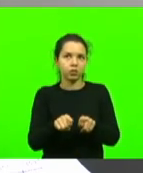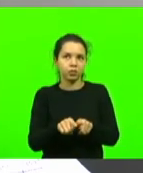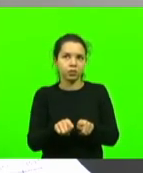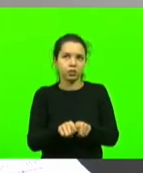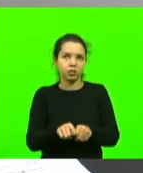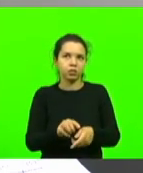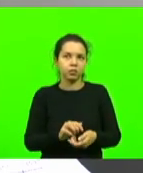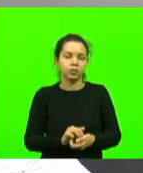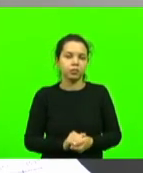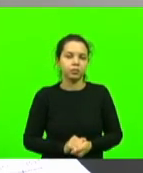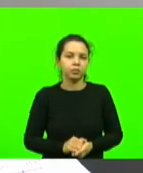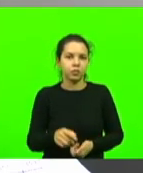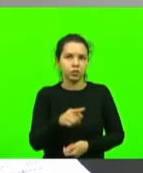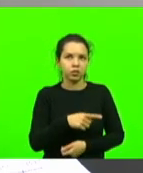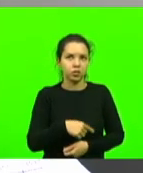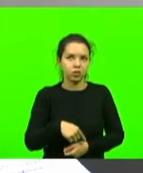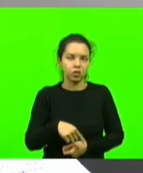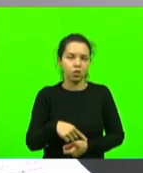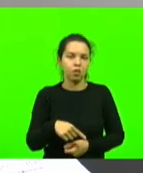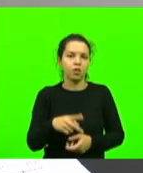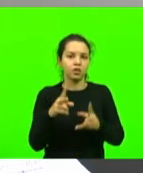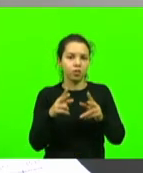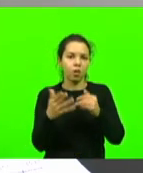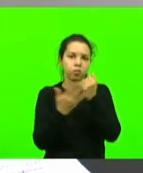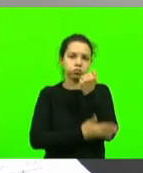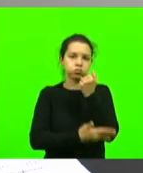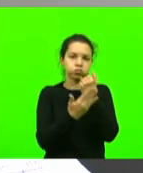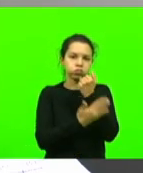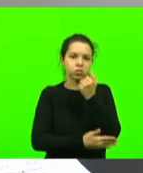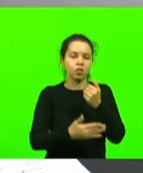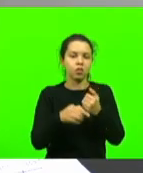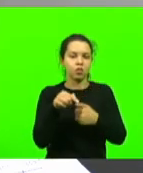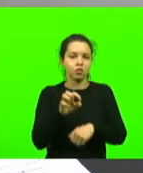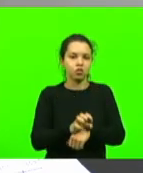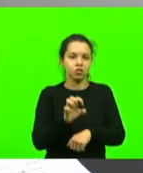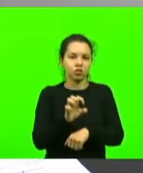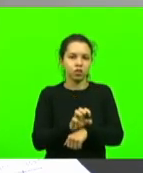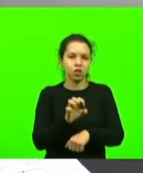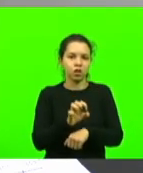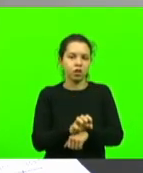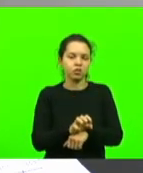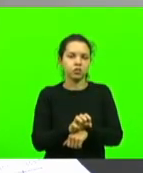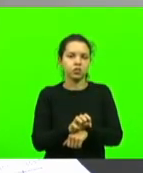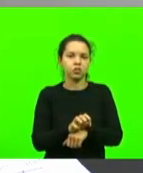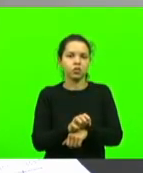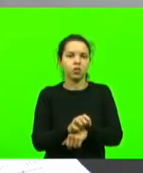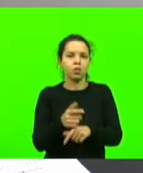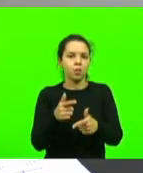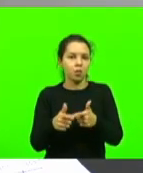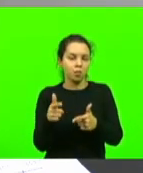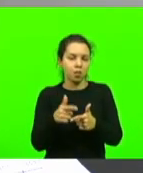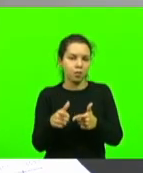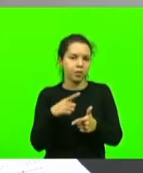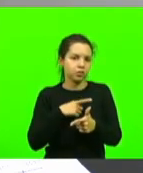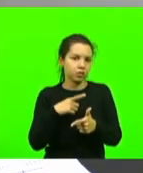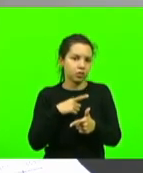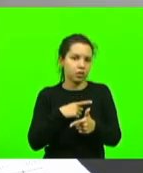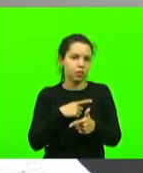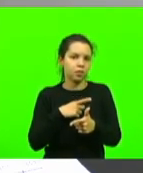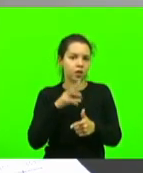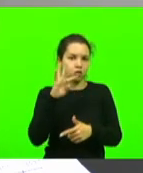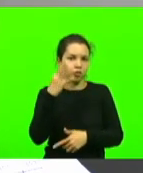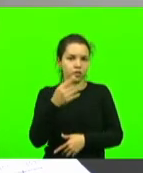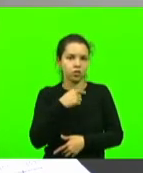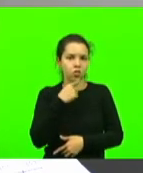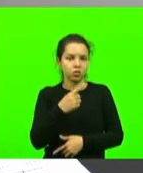e nós estamos com abacaxi aqui enorme que o Estado está refém não consegue nem resolver Porque tem contratos e quando